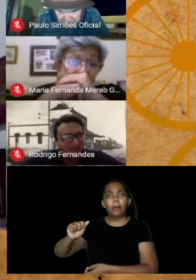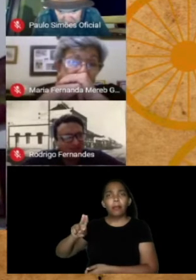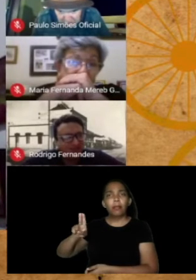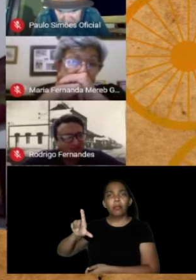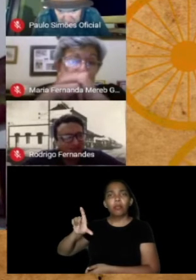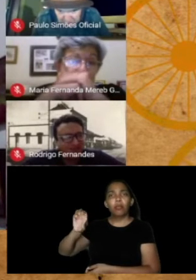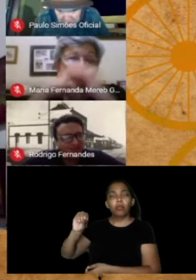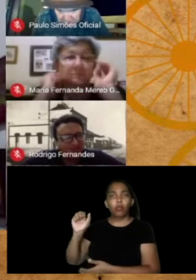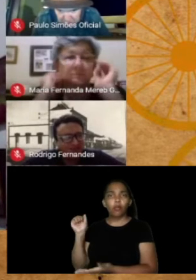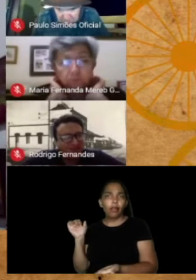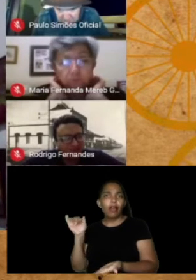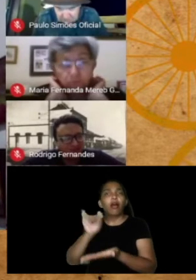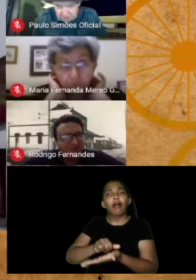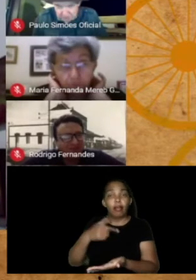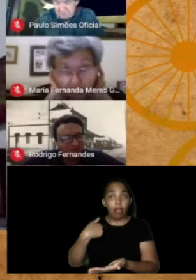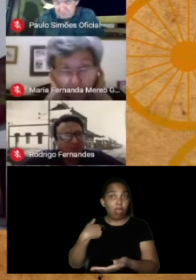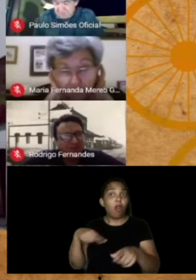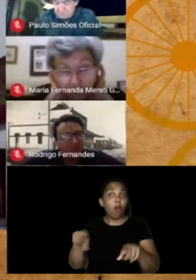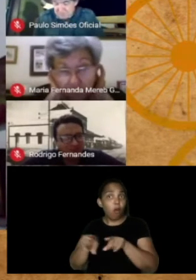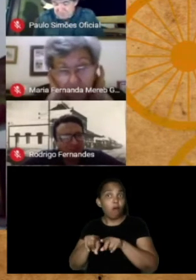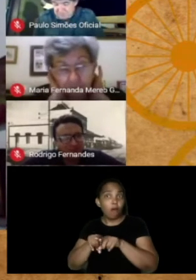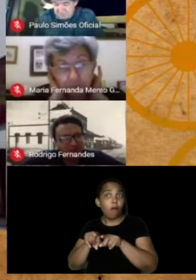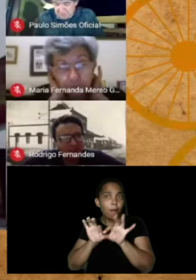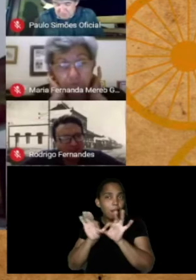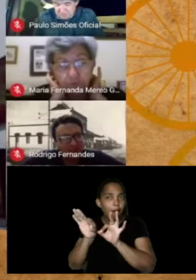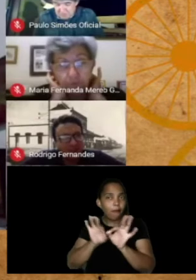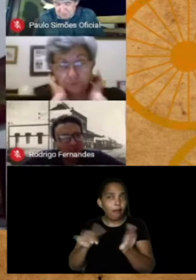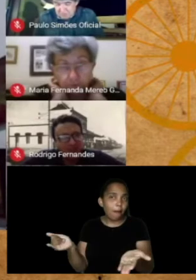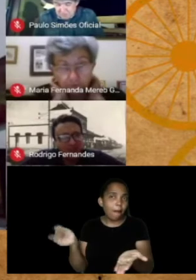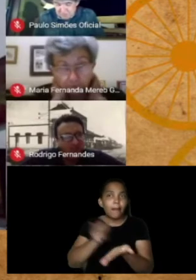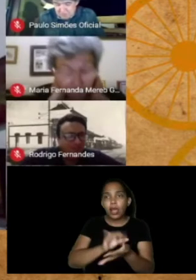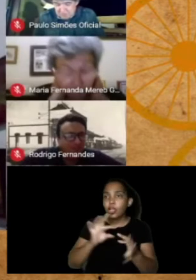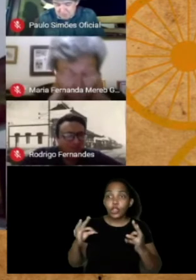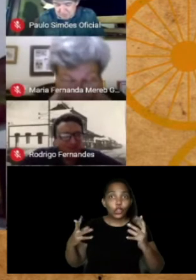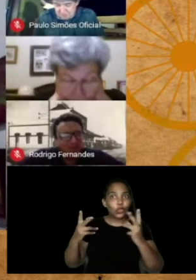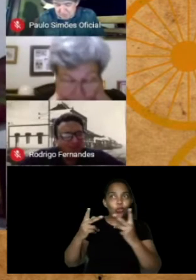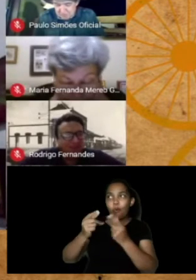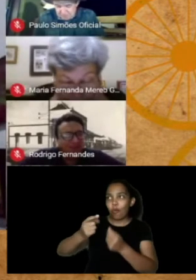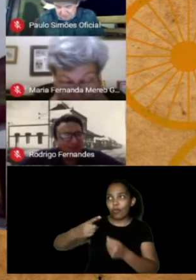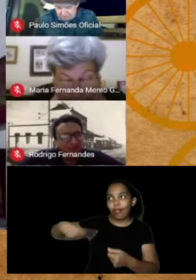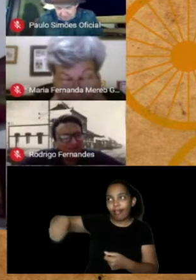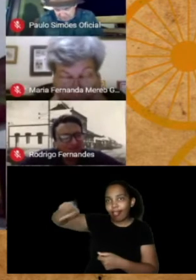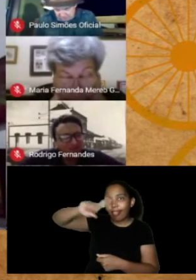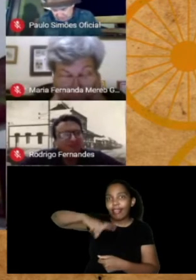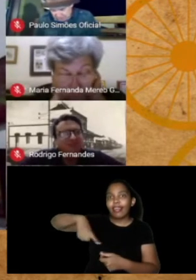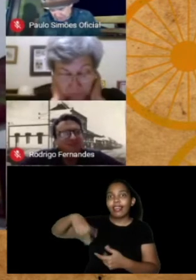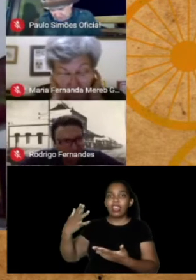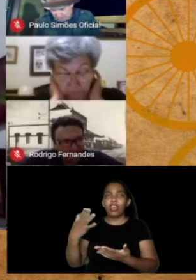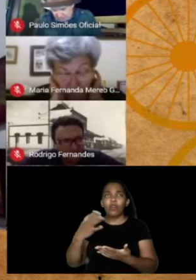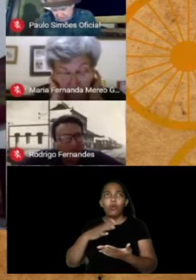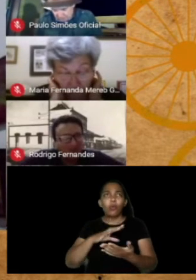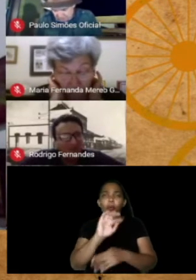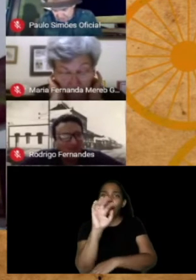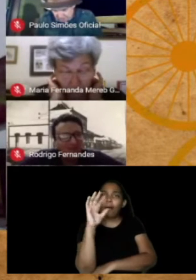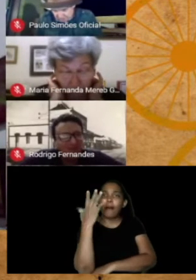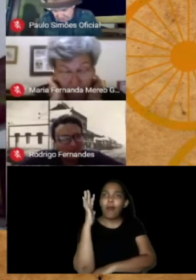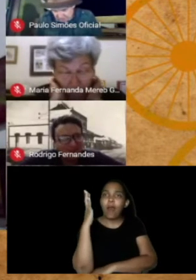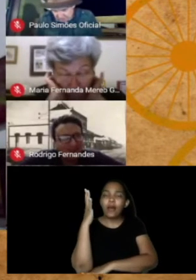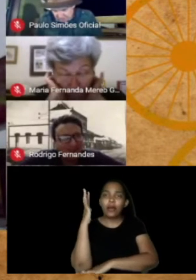fez o tombamento. Eu fiz os tombamentos desses bens que estão tombados aí, o Jatobá,